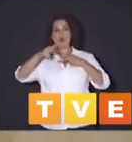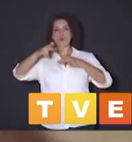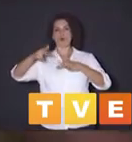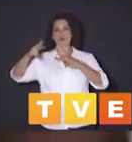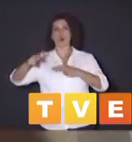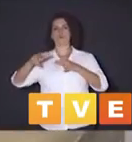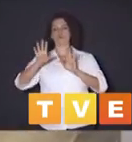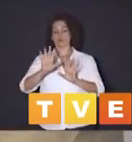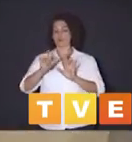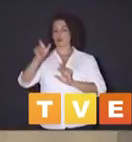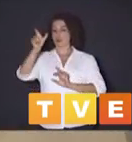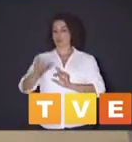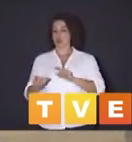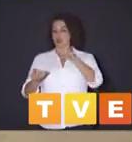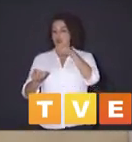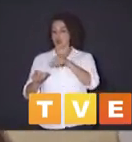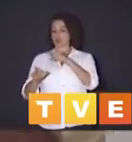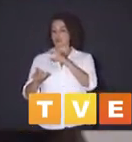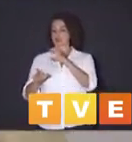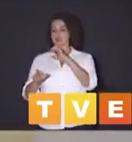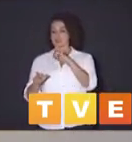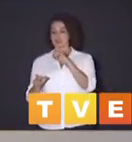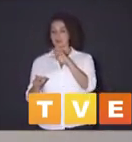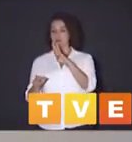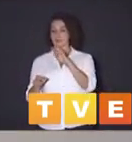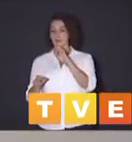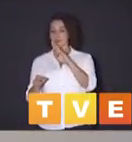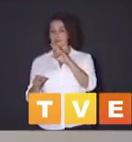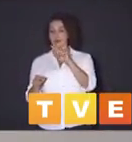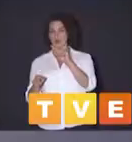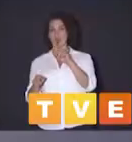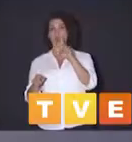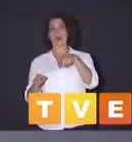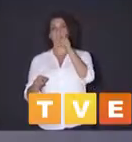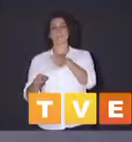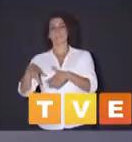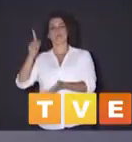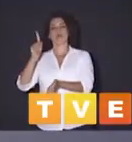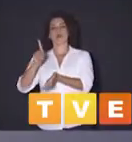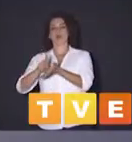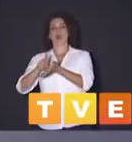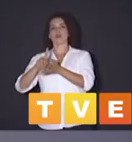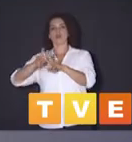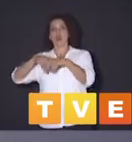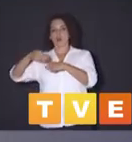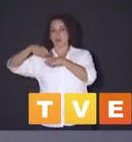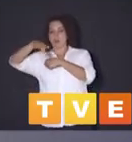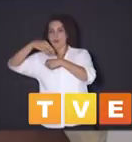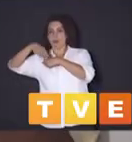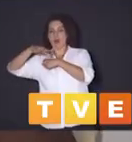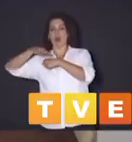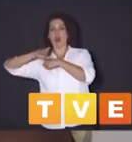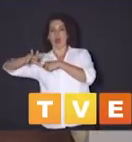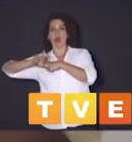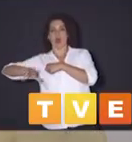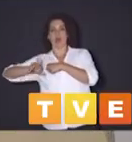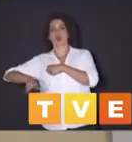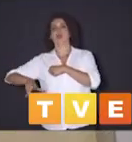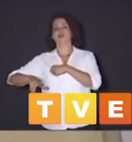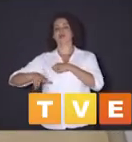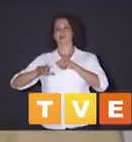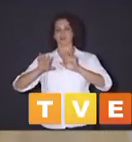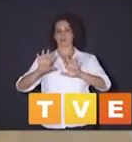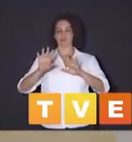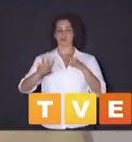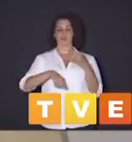coisas a credibilidade das informações que são verdadeiras ou não o terceiro nível nível institucional então